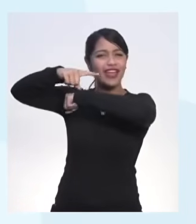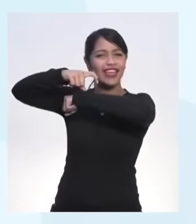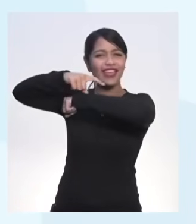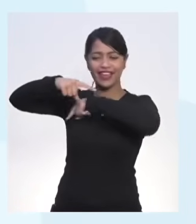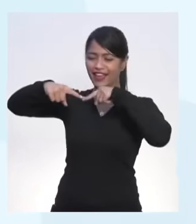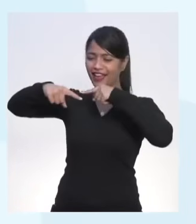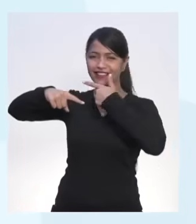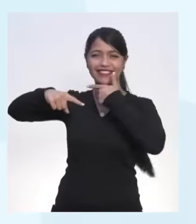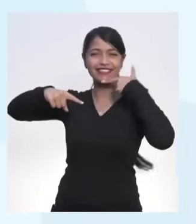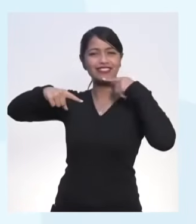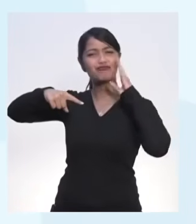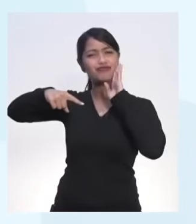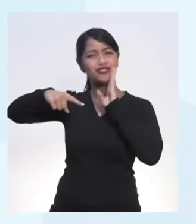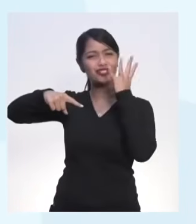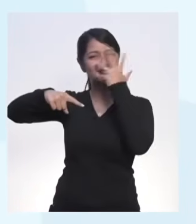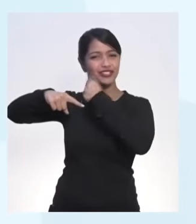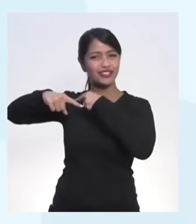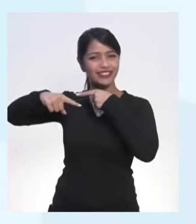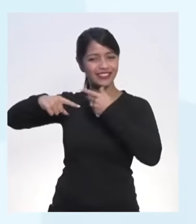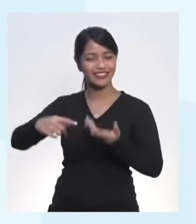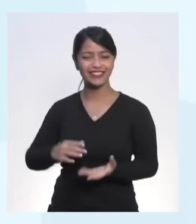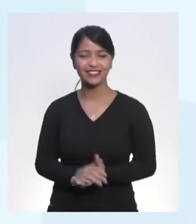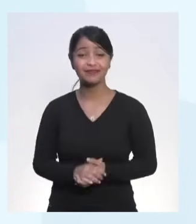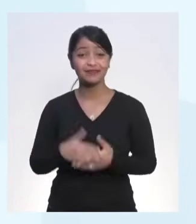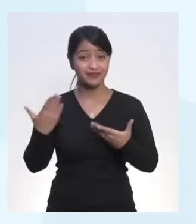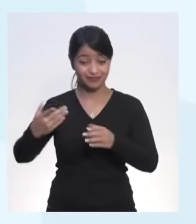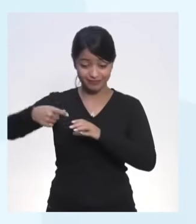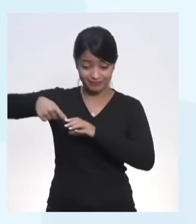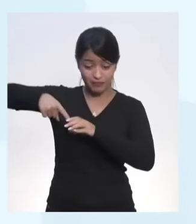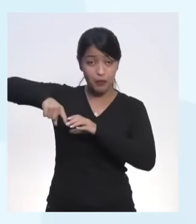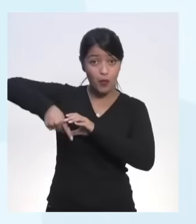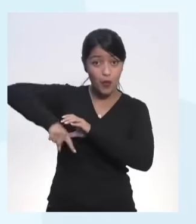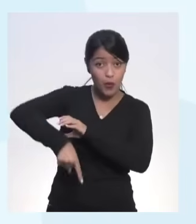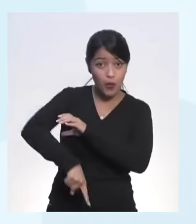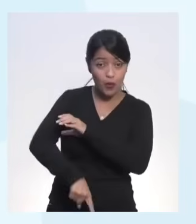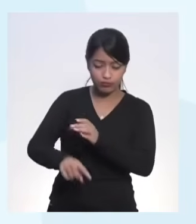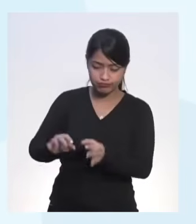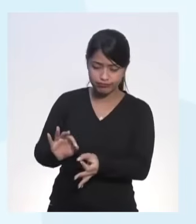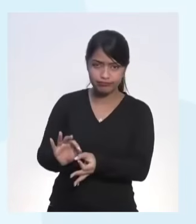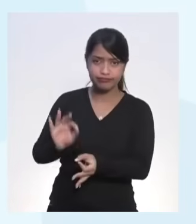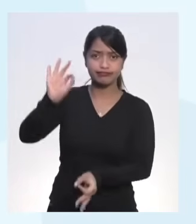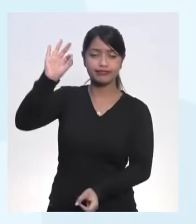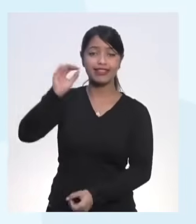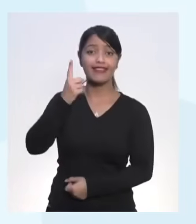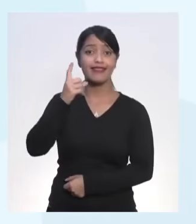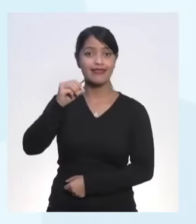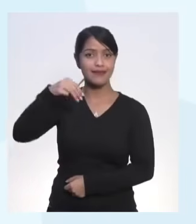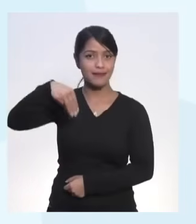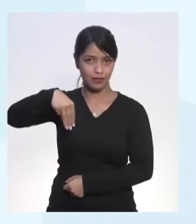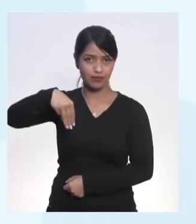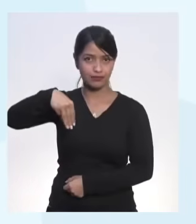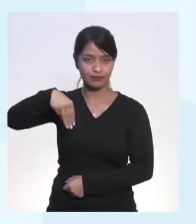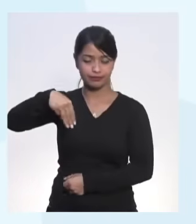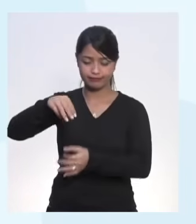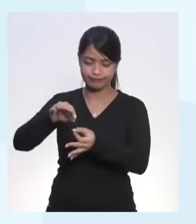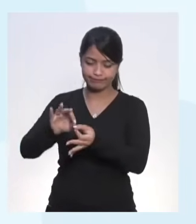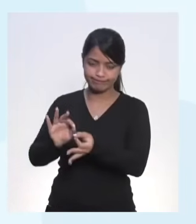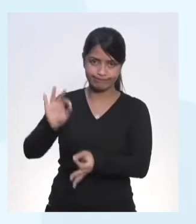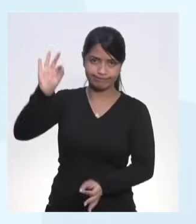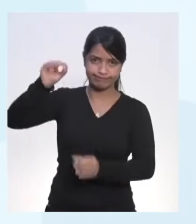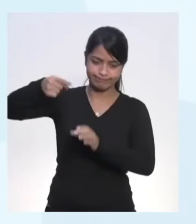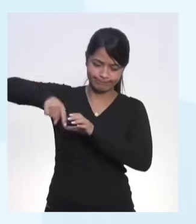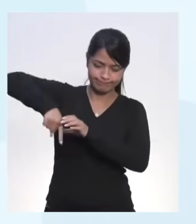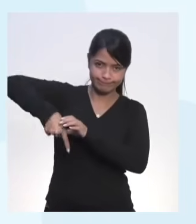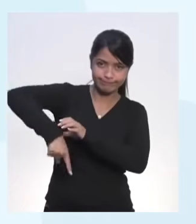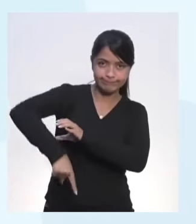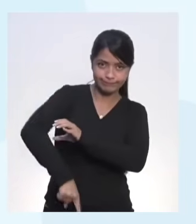Olha aquilo. Então, dentro de um poço que tinha 10 metros de profundidade. Então, ele tem ali 10 metros, é a profundidade do